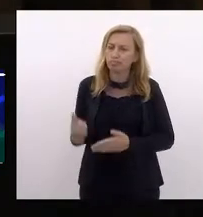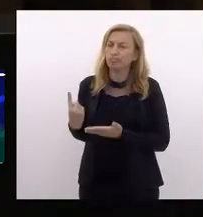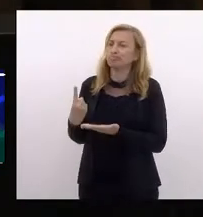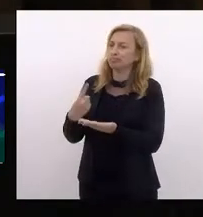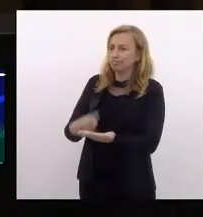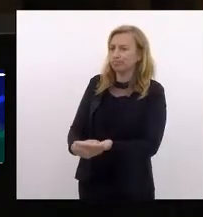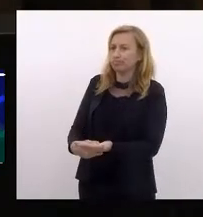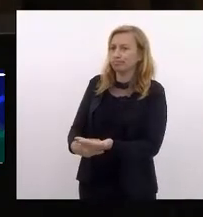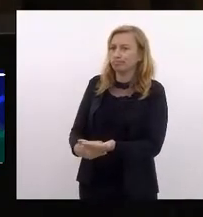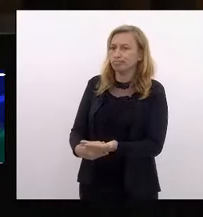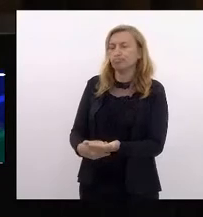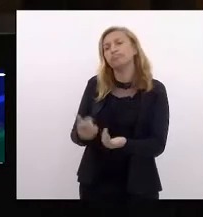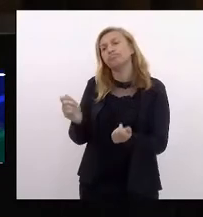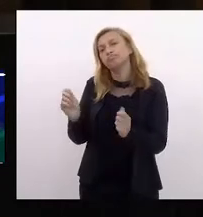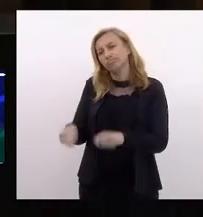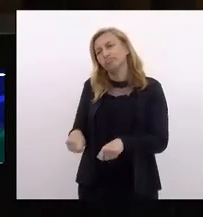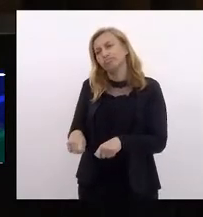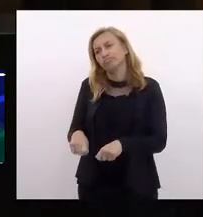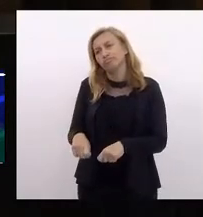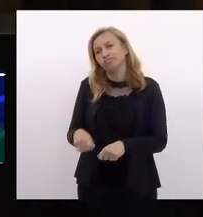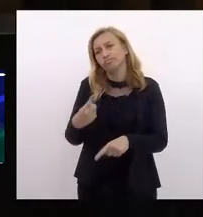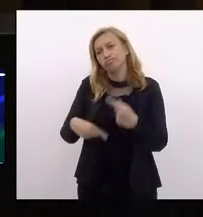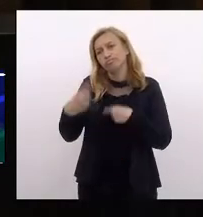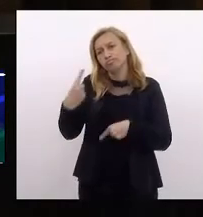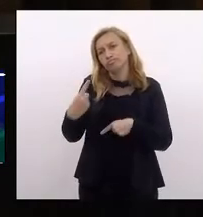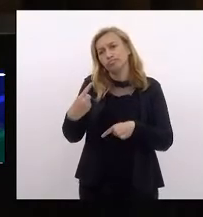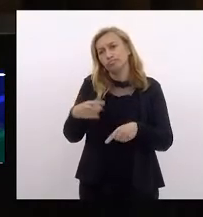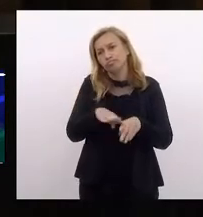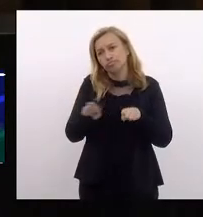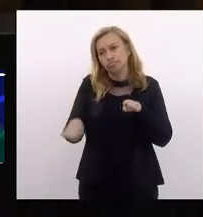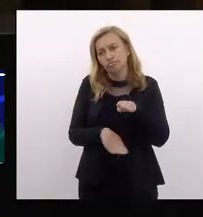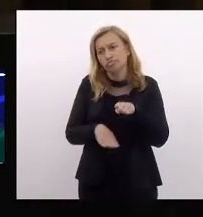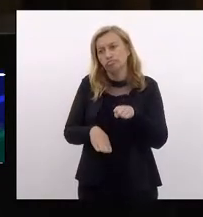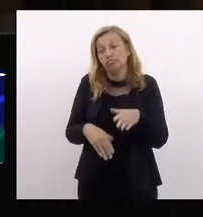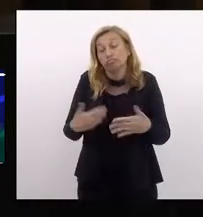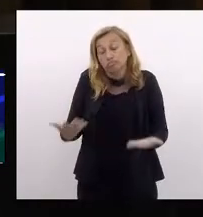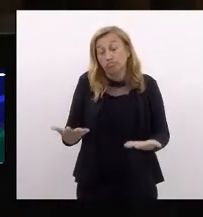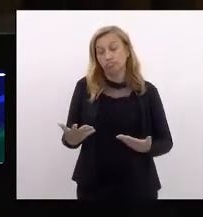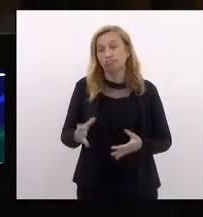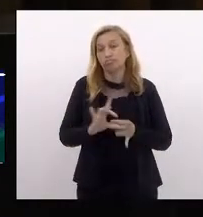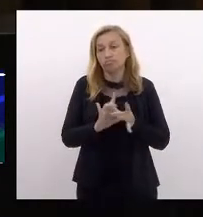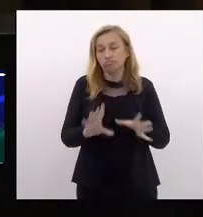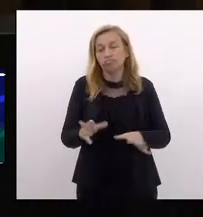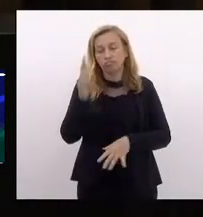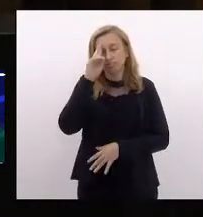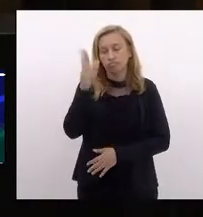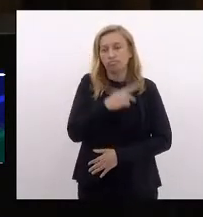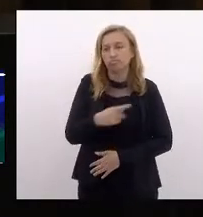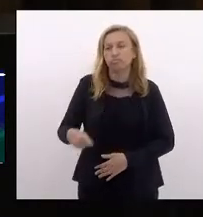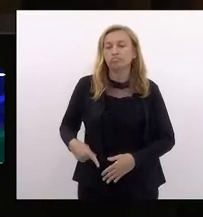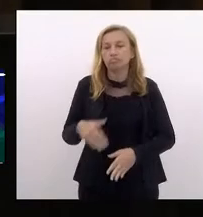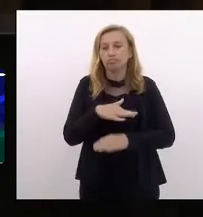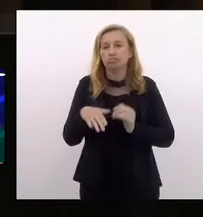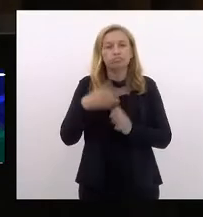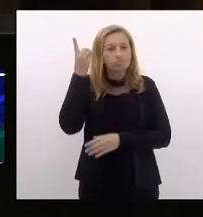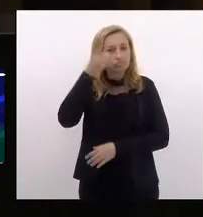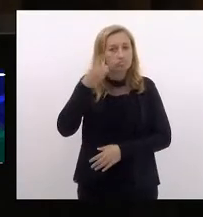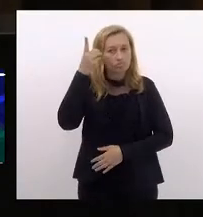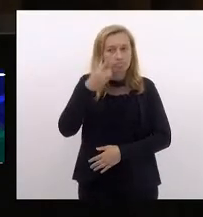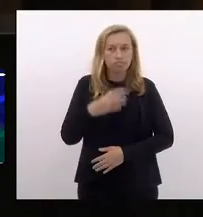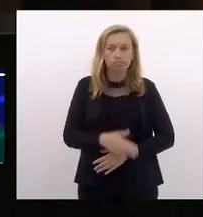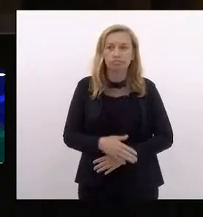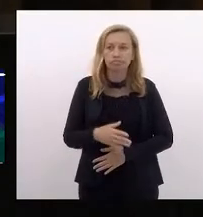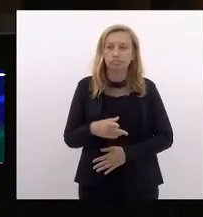comprometido com a possibilidade de superação das desigualdades sociais Então deixe aqui a senhora presidenta aos deputados e ex-deputados